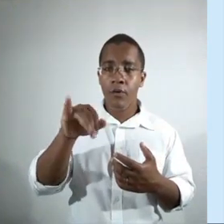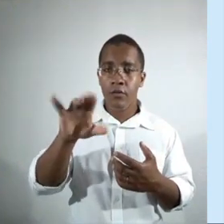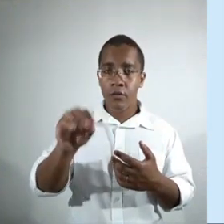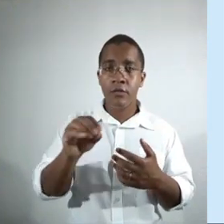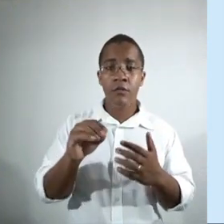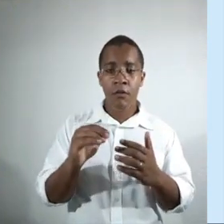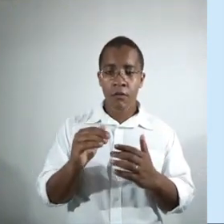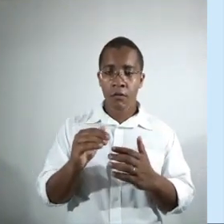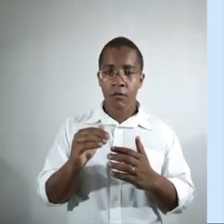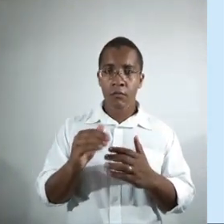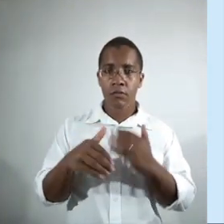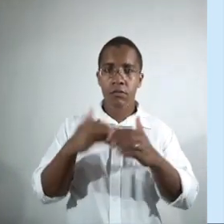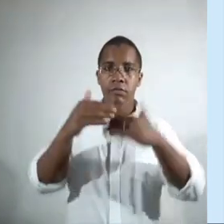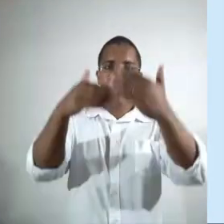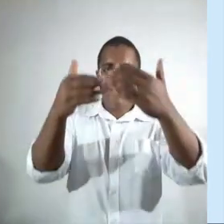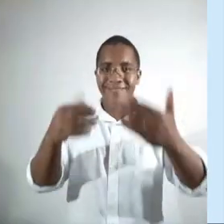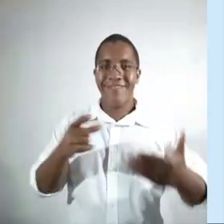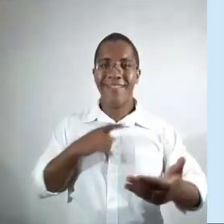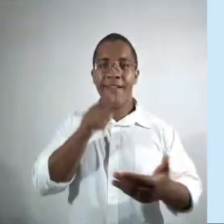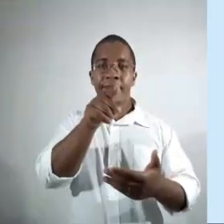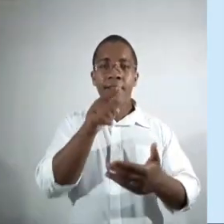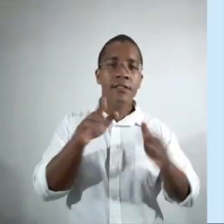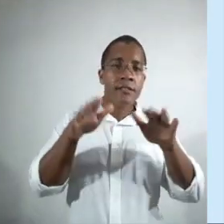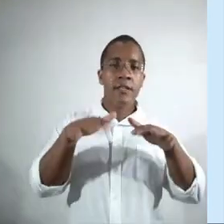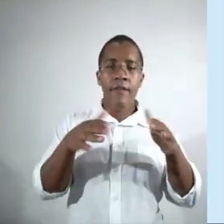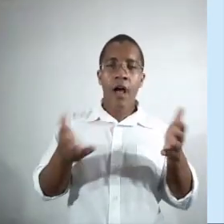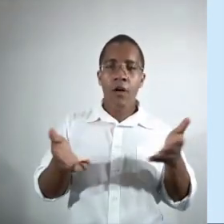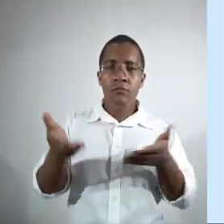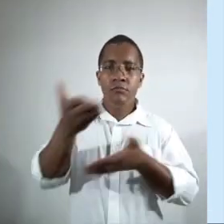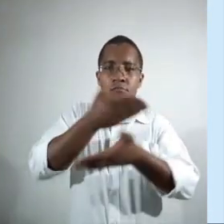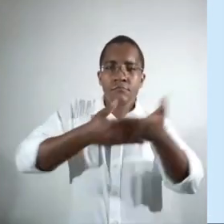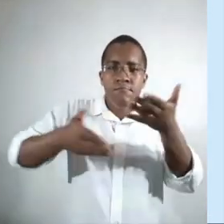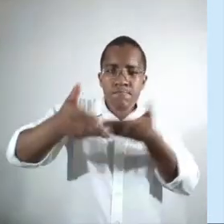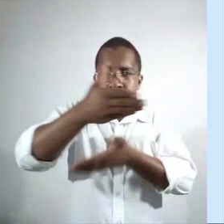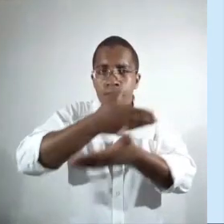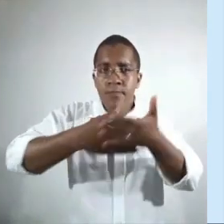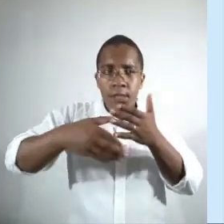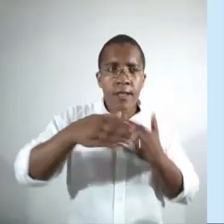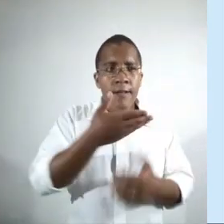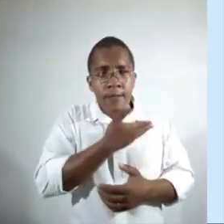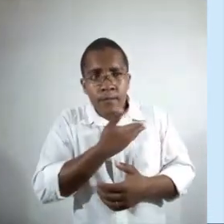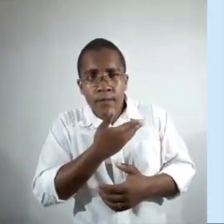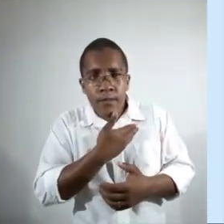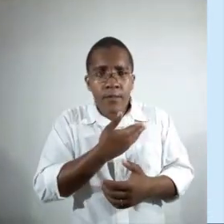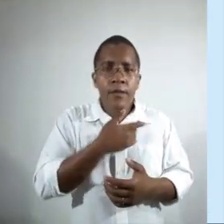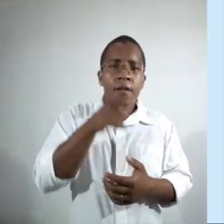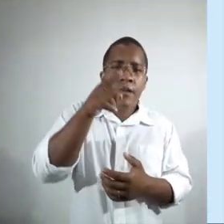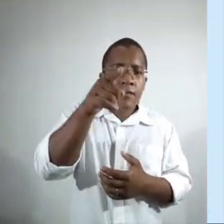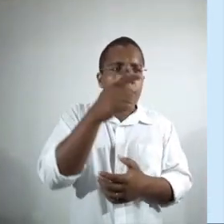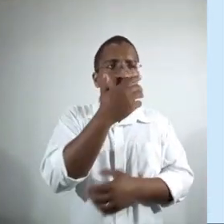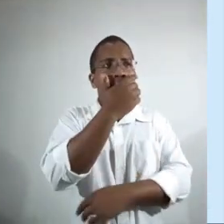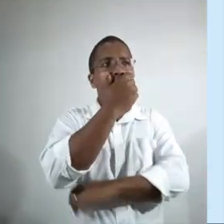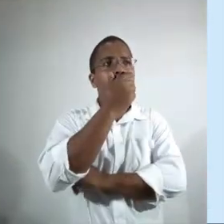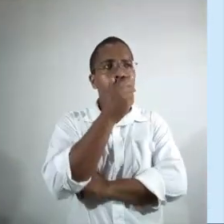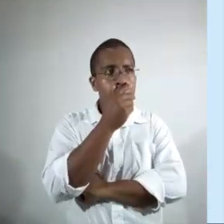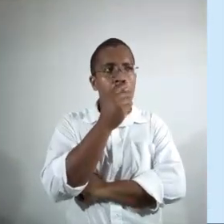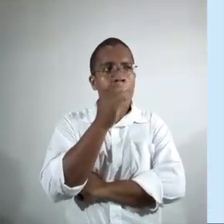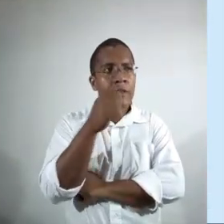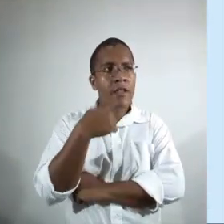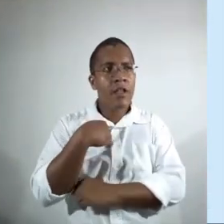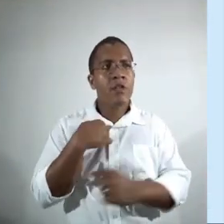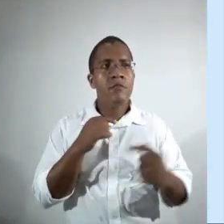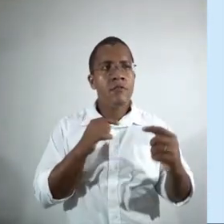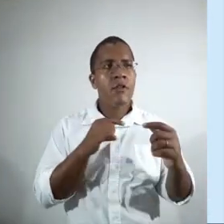que você, nesse momento, né, de relação com o outro, de amizade, de conhecimento,